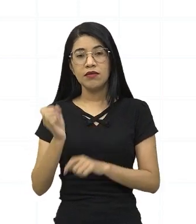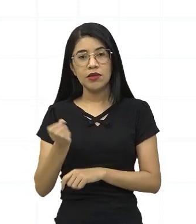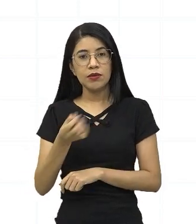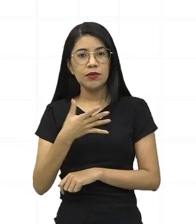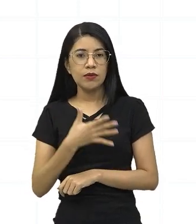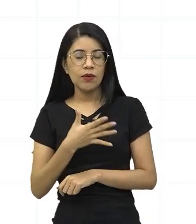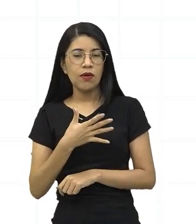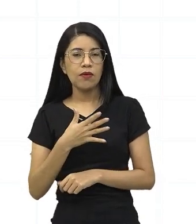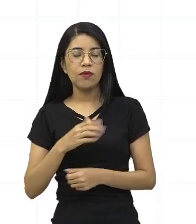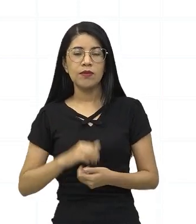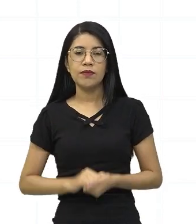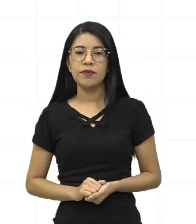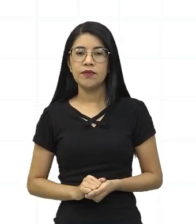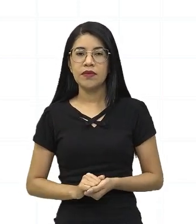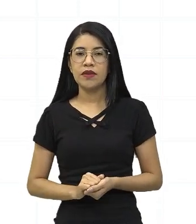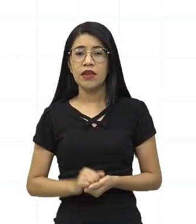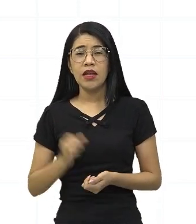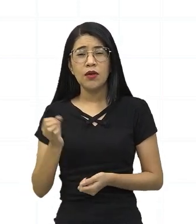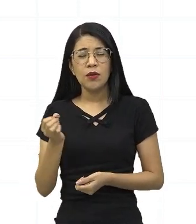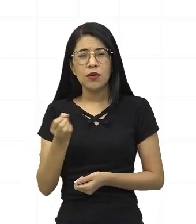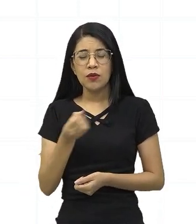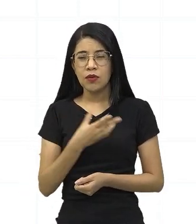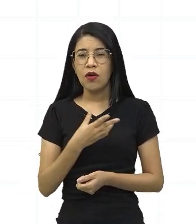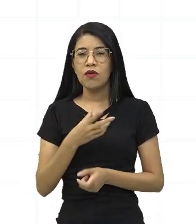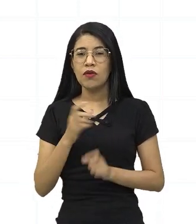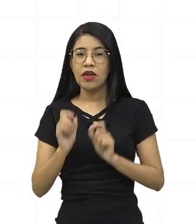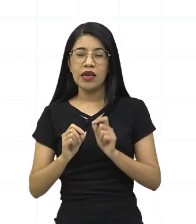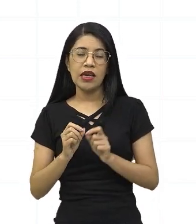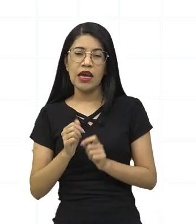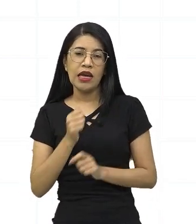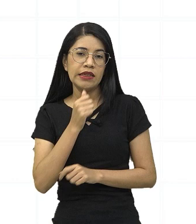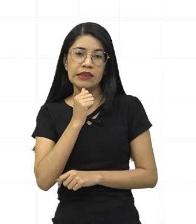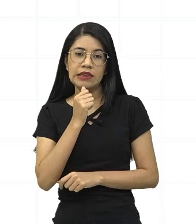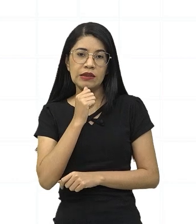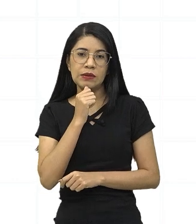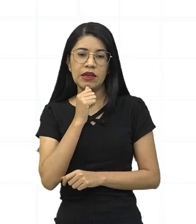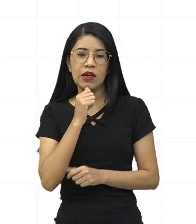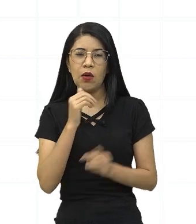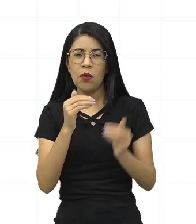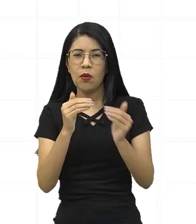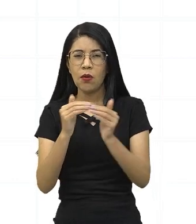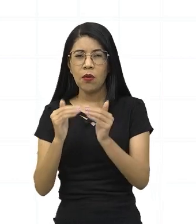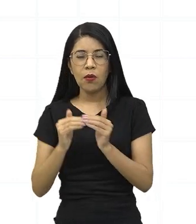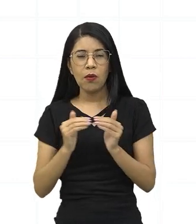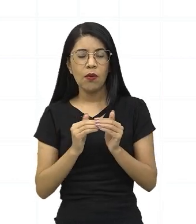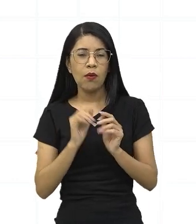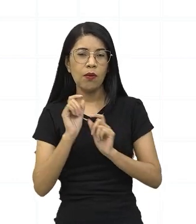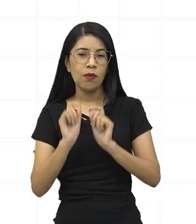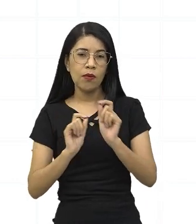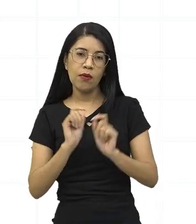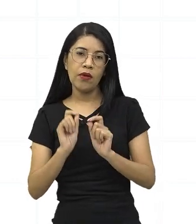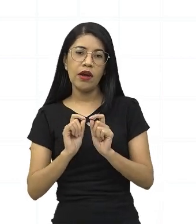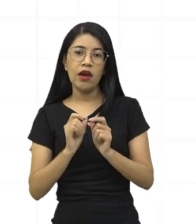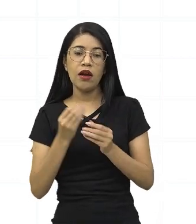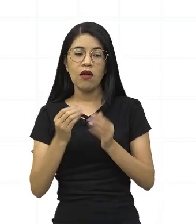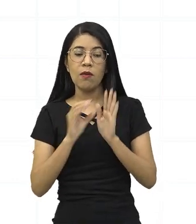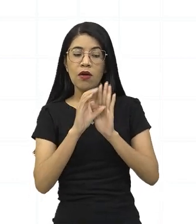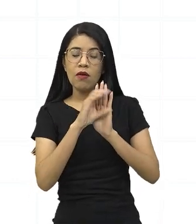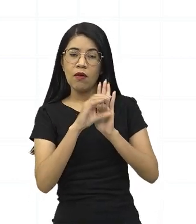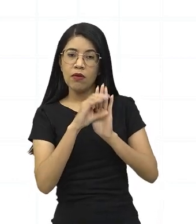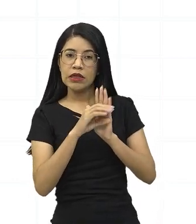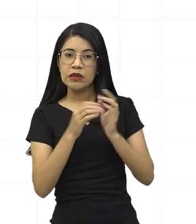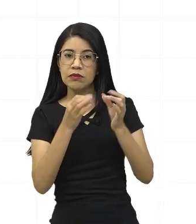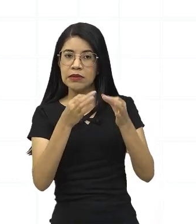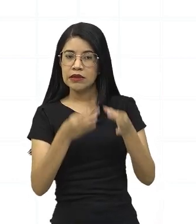novos, né? Eles são tão novos que ainda não há consenso sobre a definição